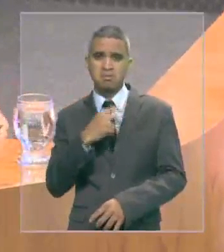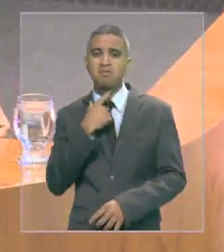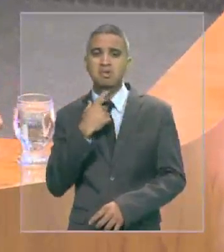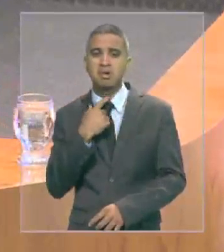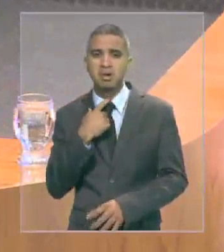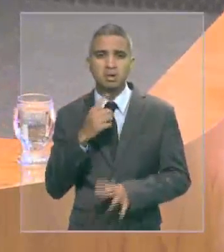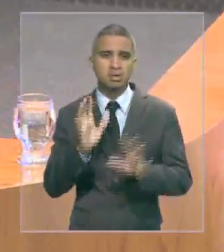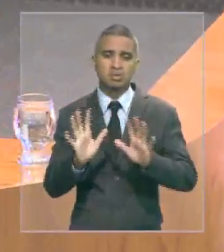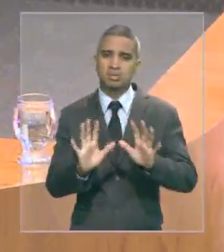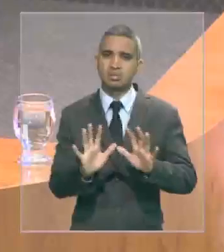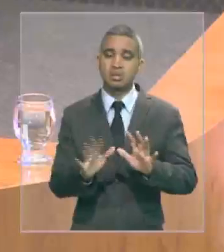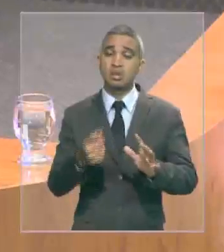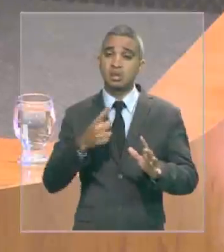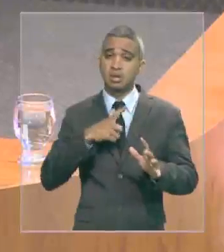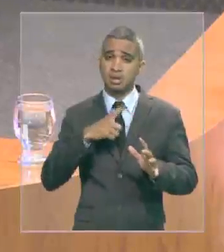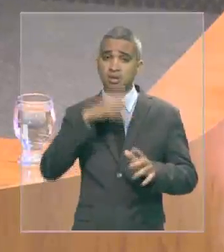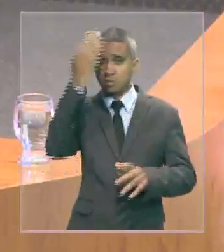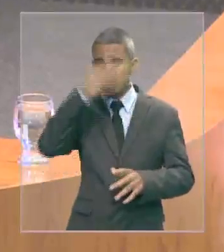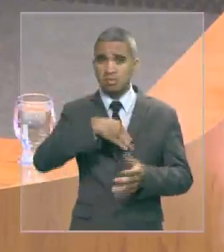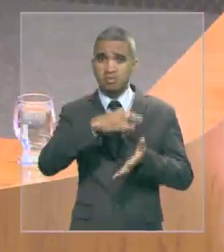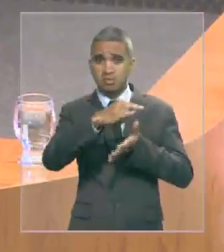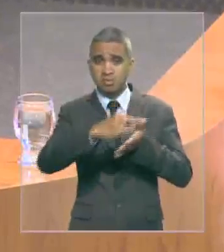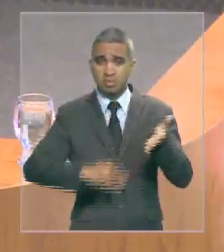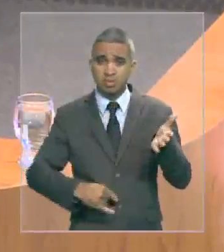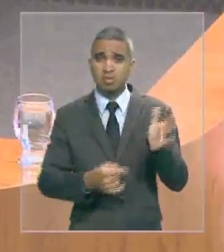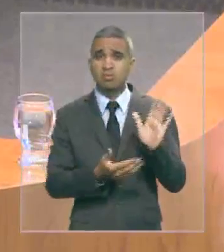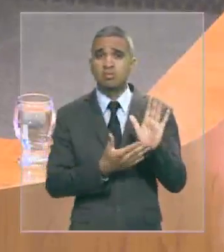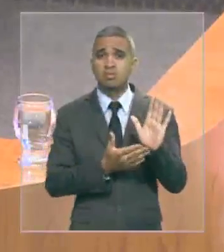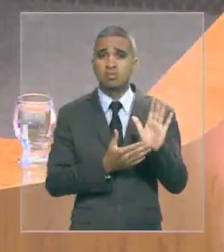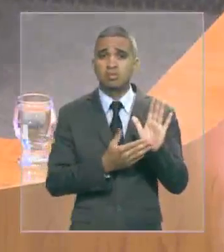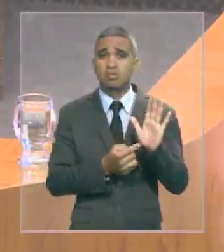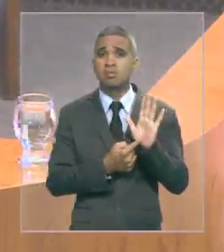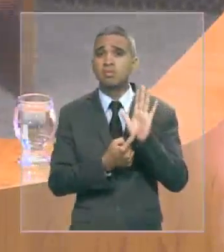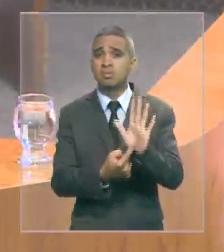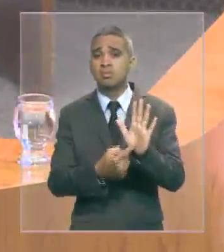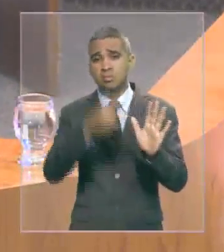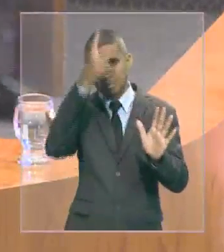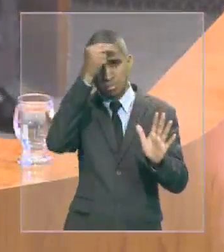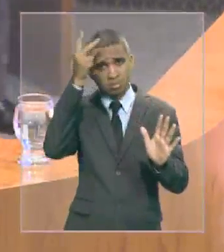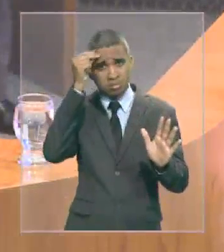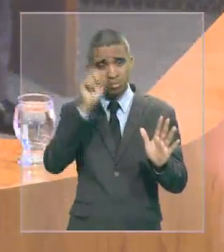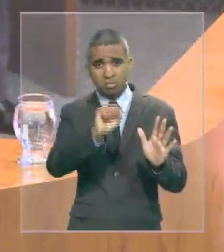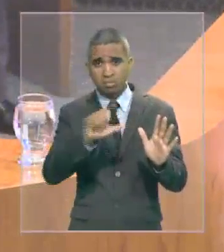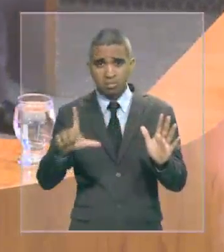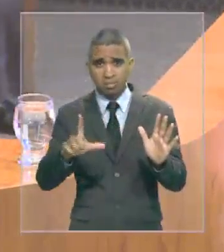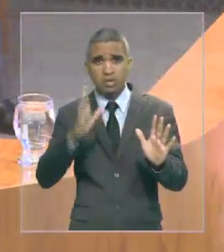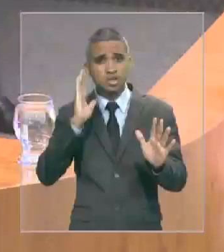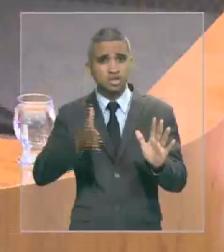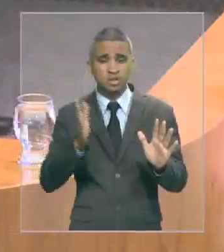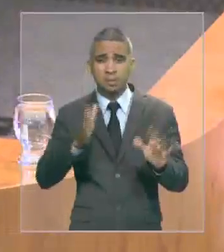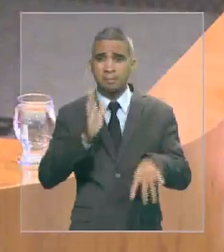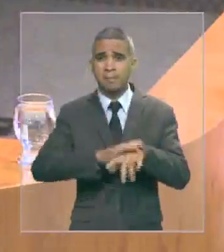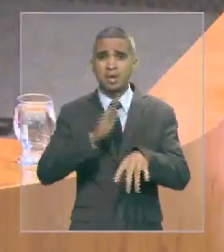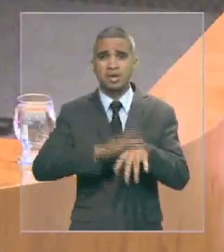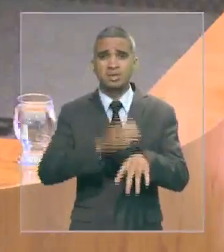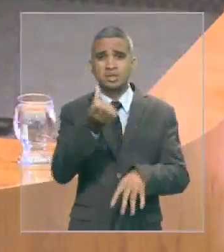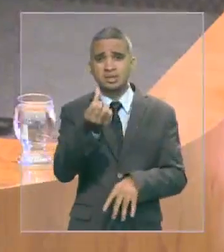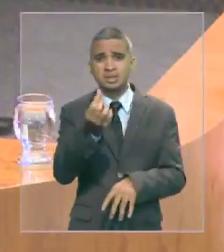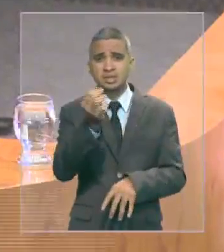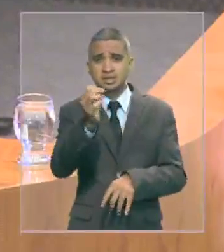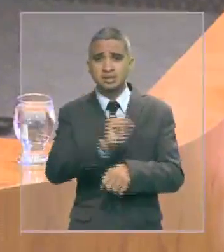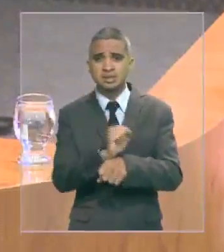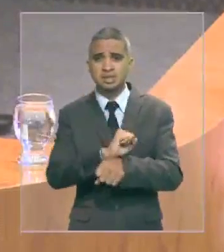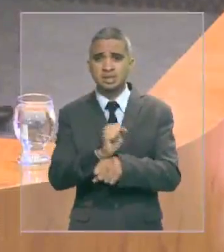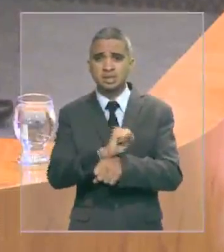mas eu tenho documentos que comprovam a perseguição da Prefeitura de São Luís, e já rebocaram mais de 60 carros na porta do curso Hélio do